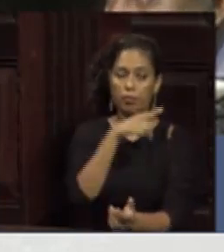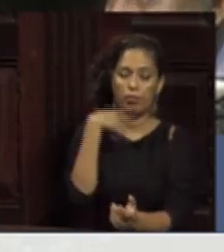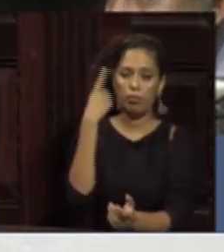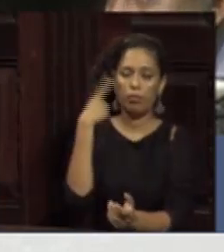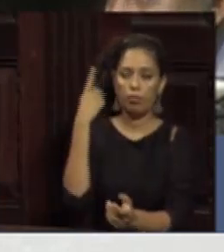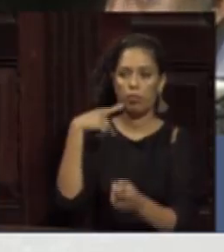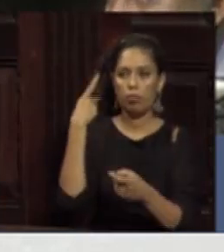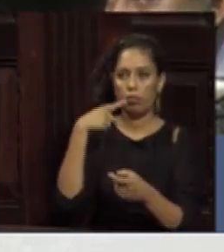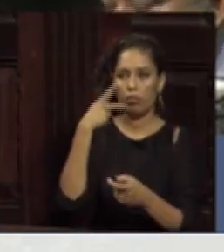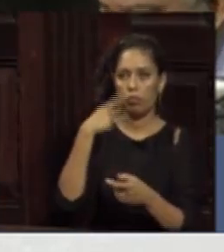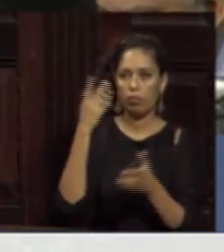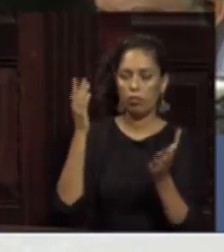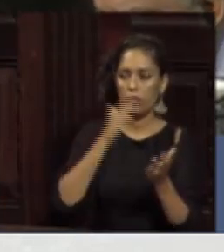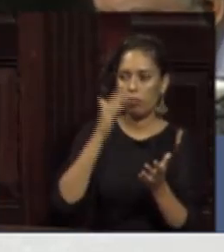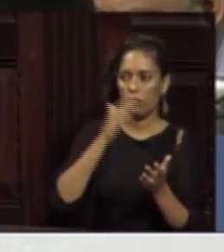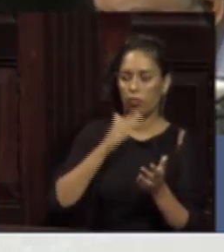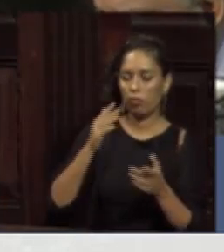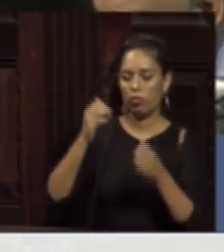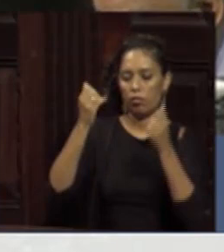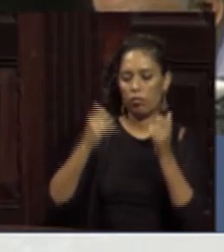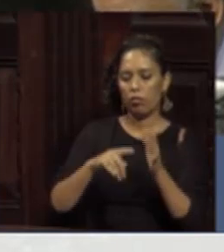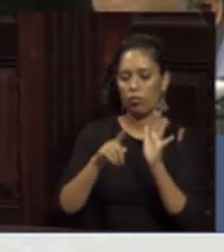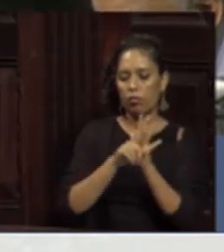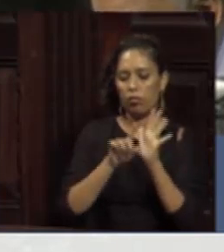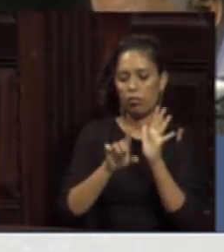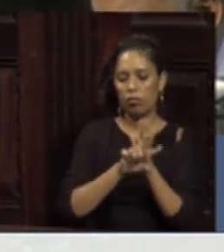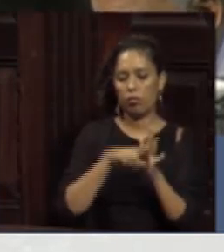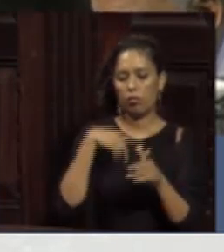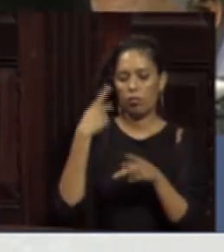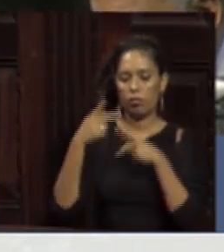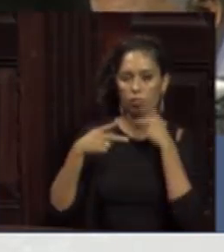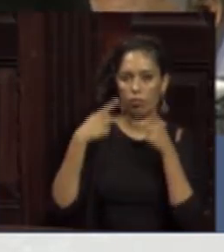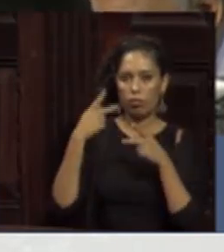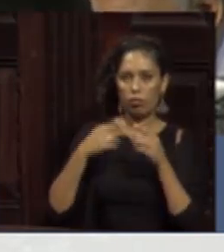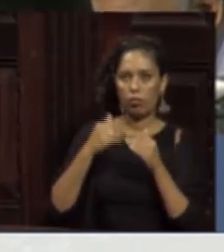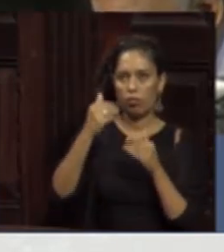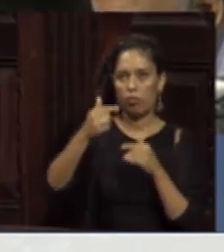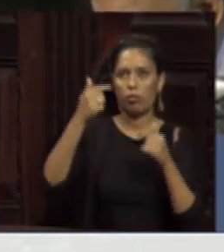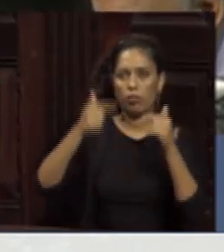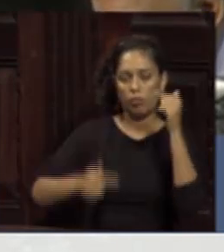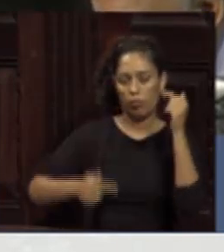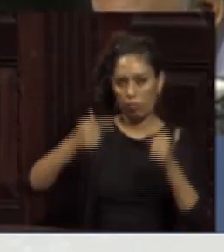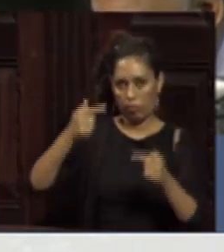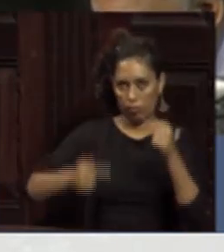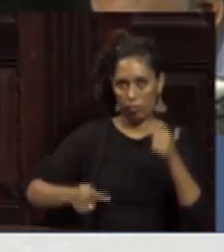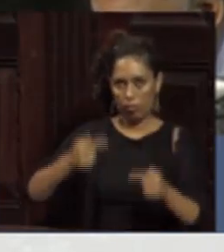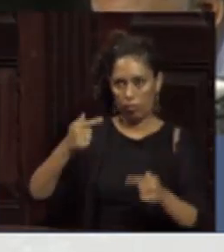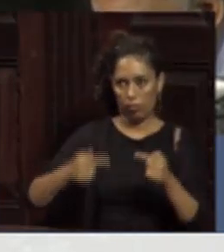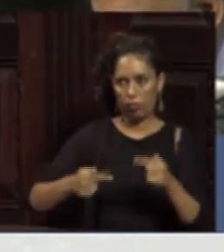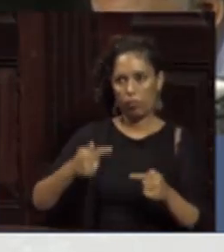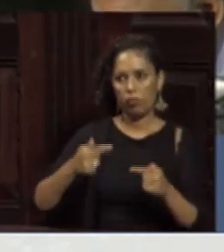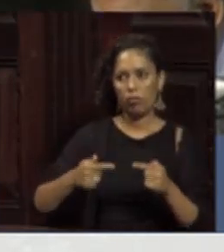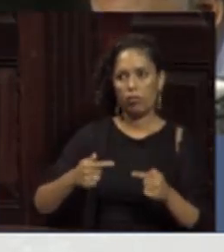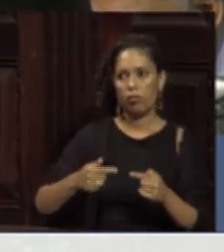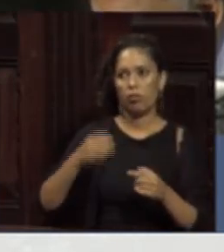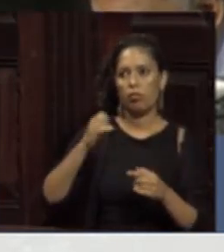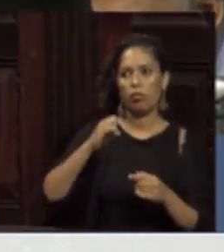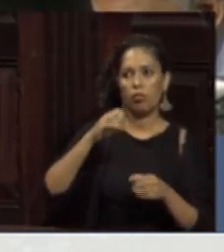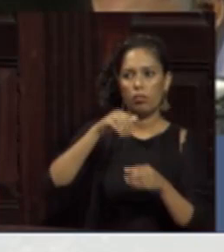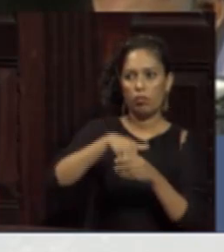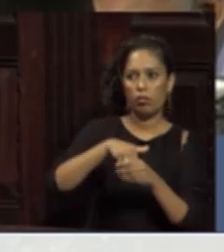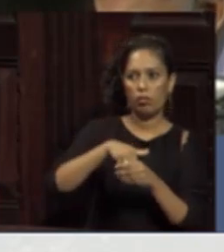copo fabricado com produtos biodegradáveis na forma que menciona. Em discussão. Não havendo quem queira discutir, em